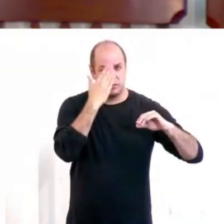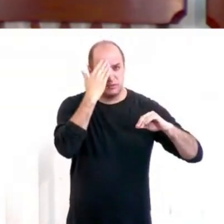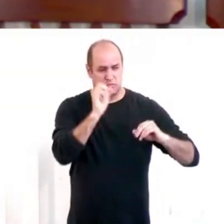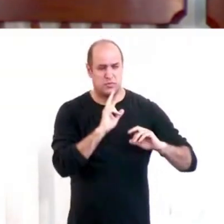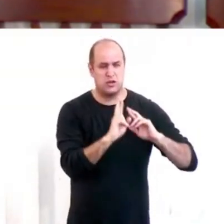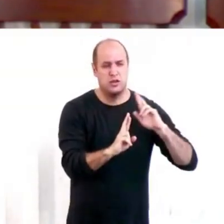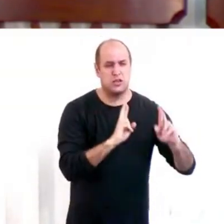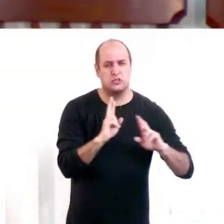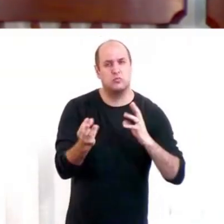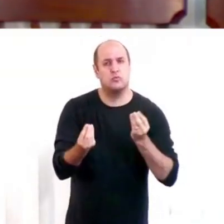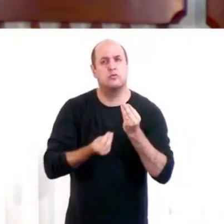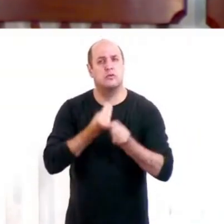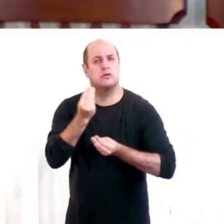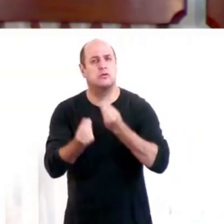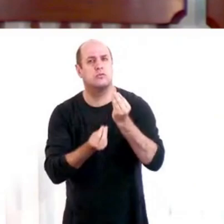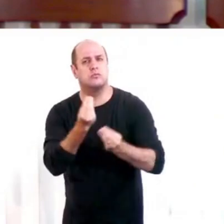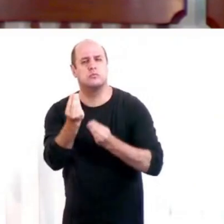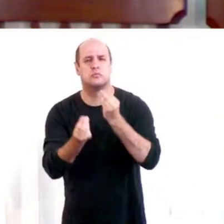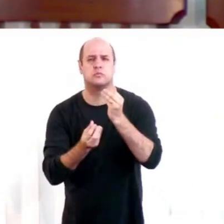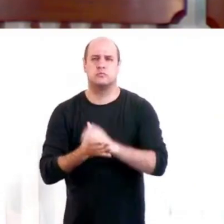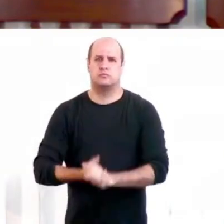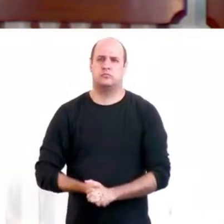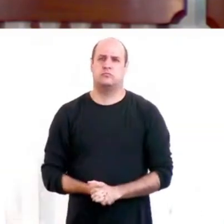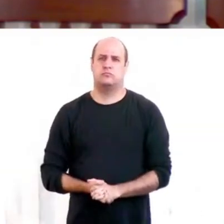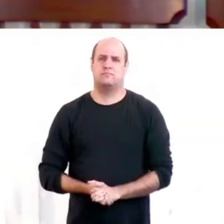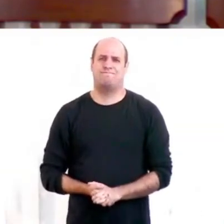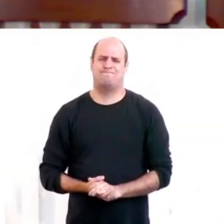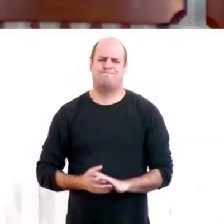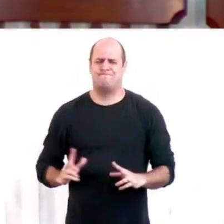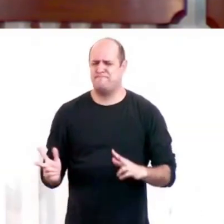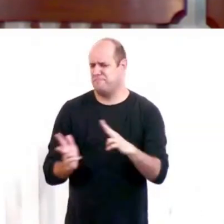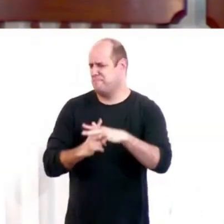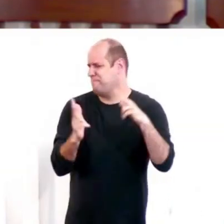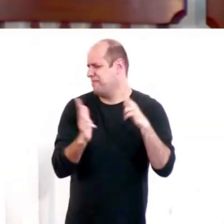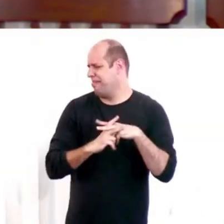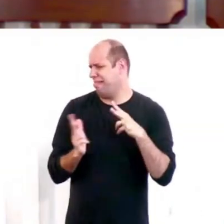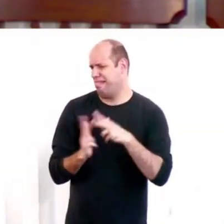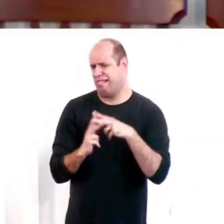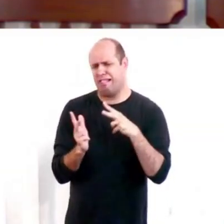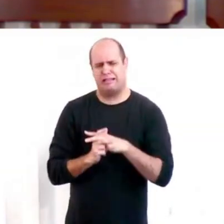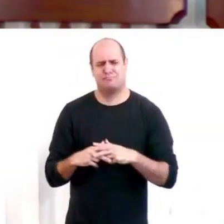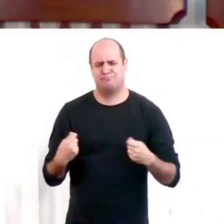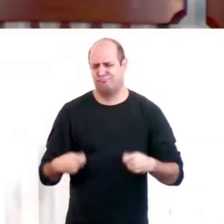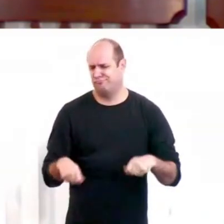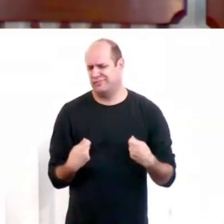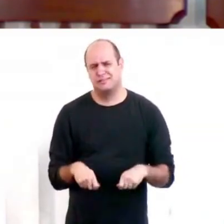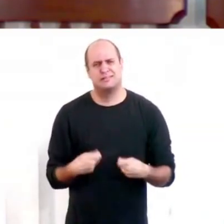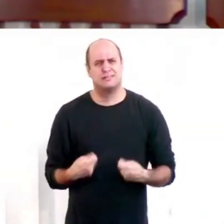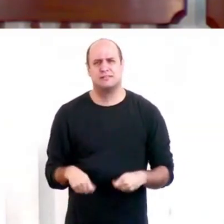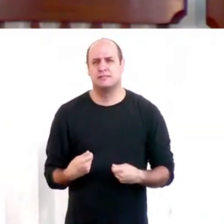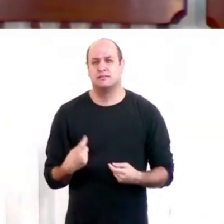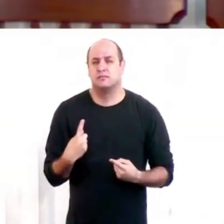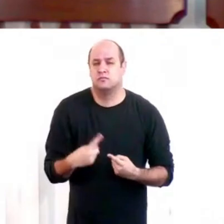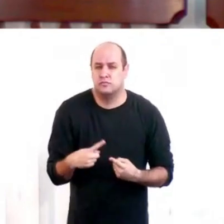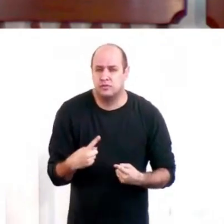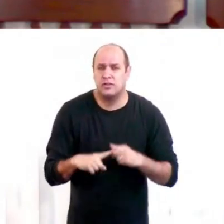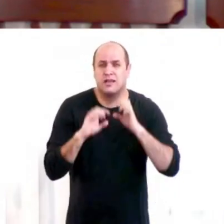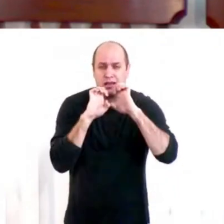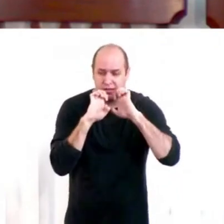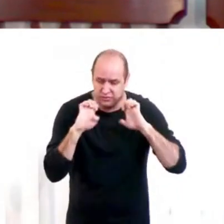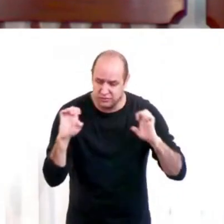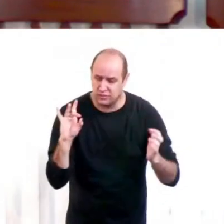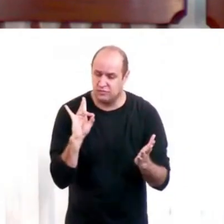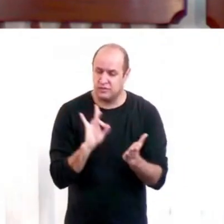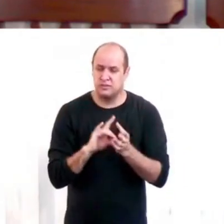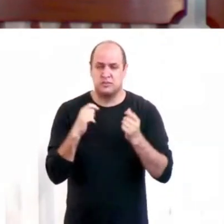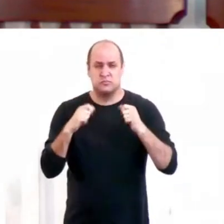um. Quantas brigas sem necessidade, porque o evangelho verdadeiro precisa chegar ao